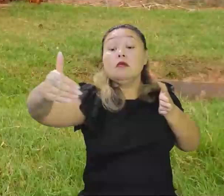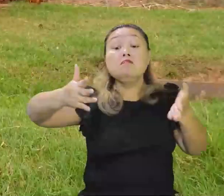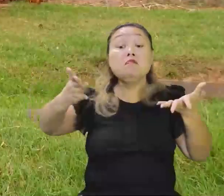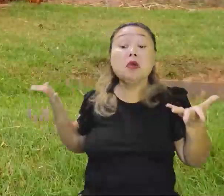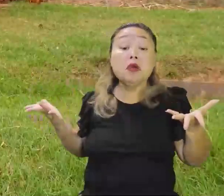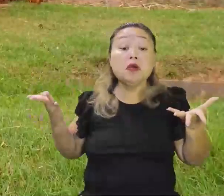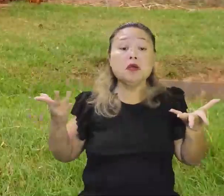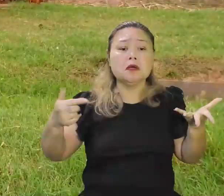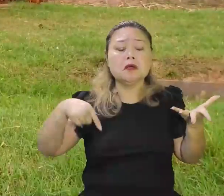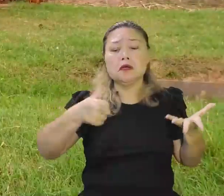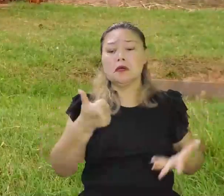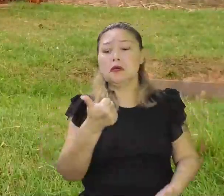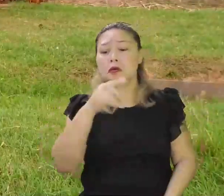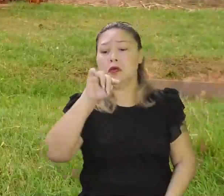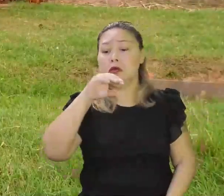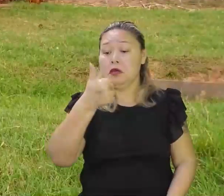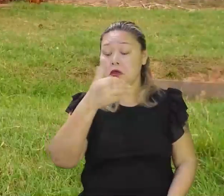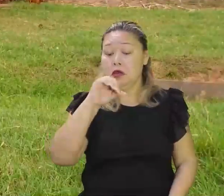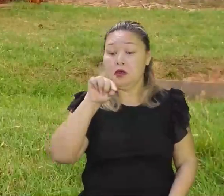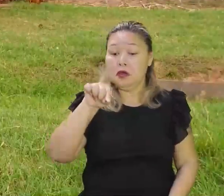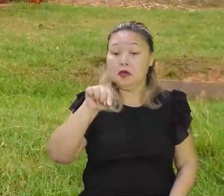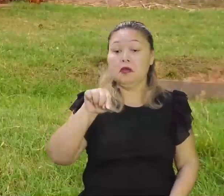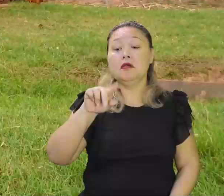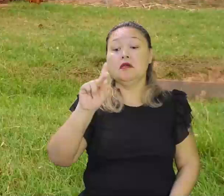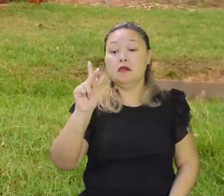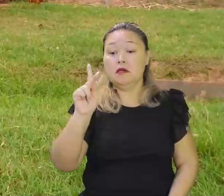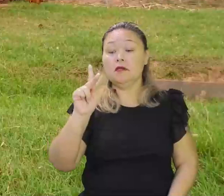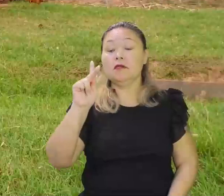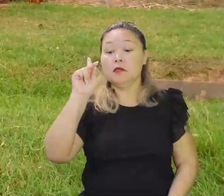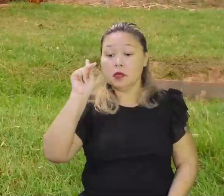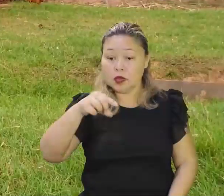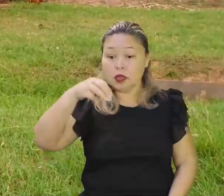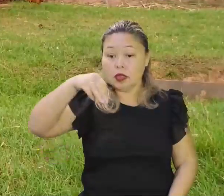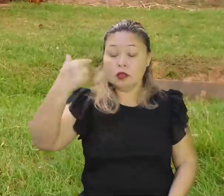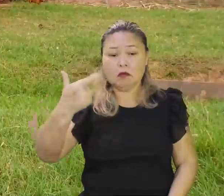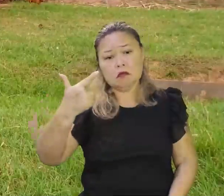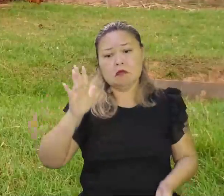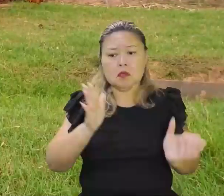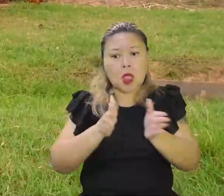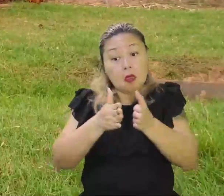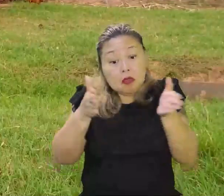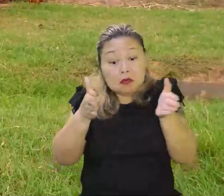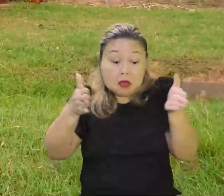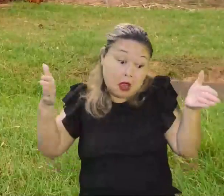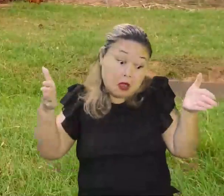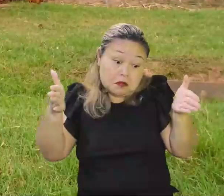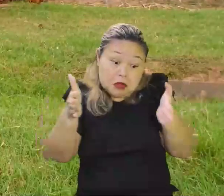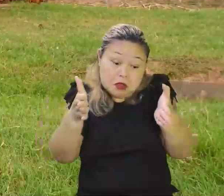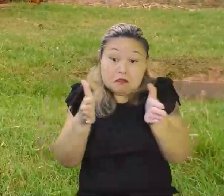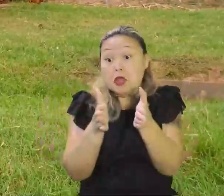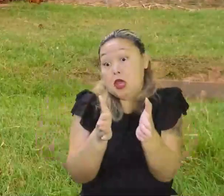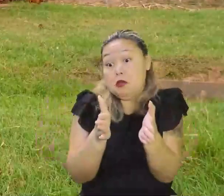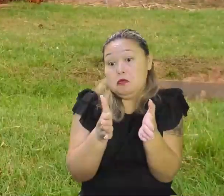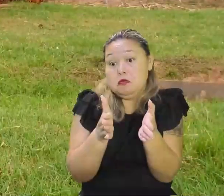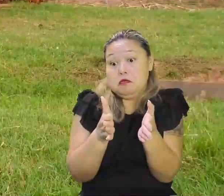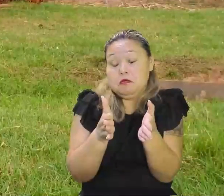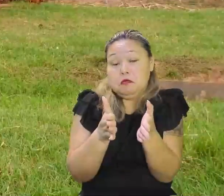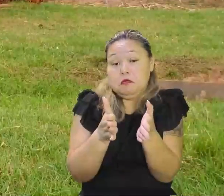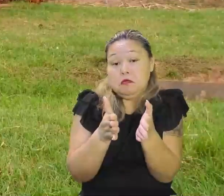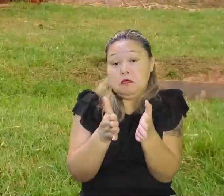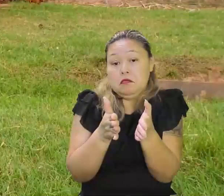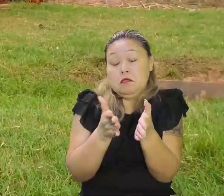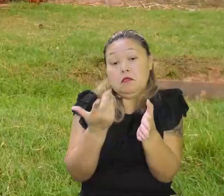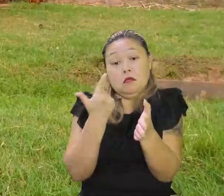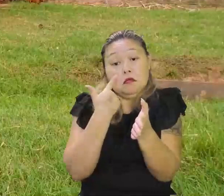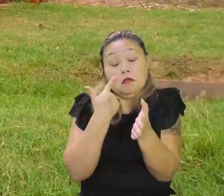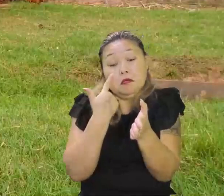Será que 10 mil metros quadrados, considerado 1 hectare, é uma propriedade de tamanho grande, médio, pequeno? Eu vou pensar